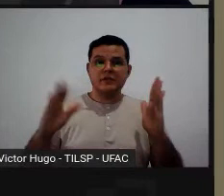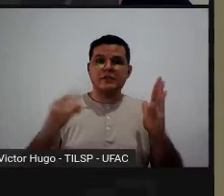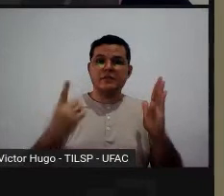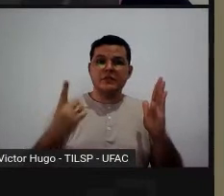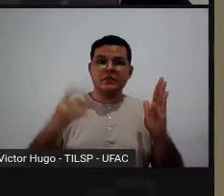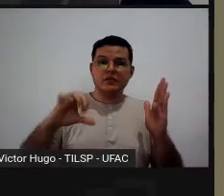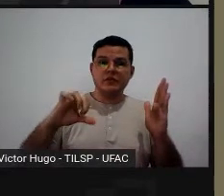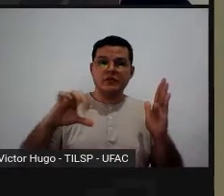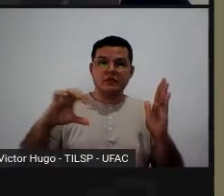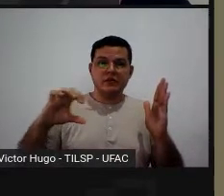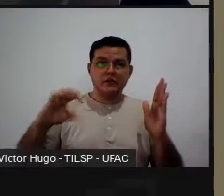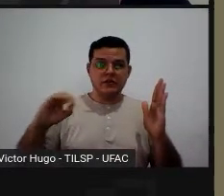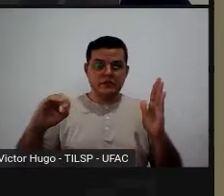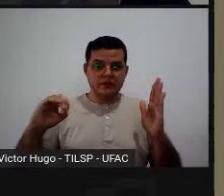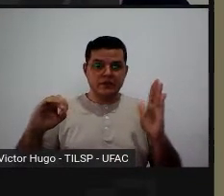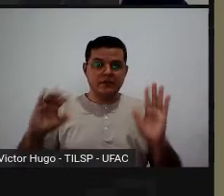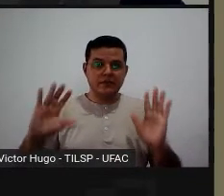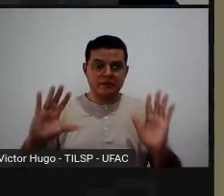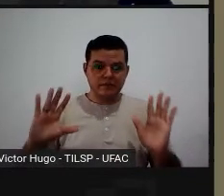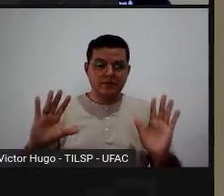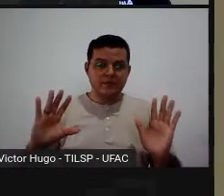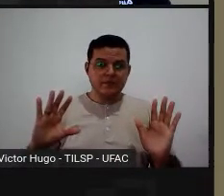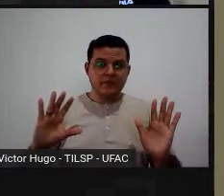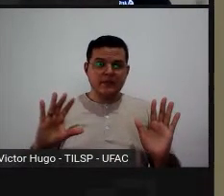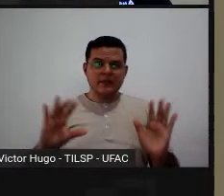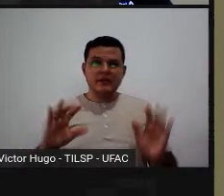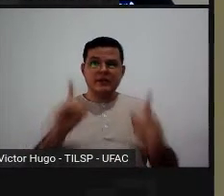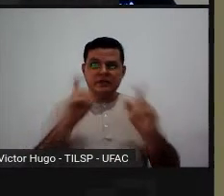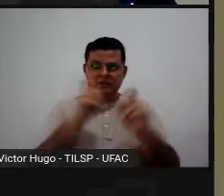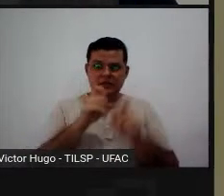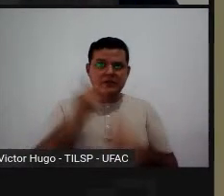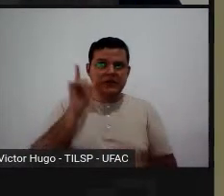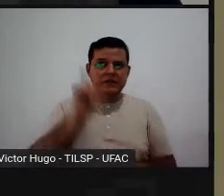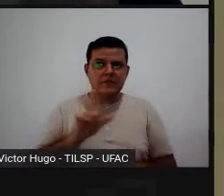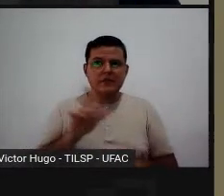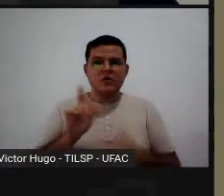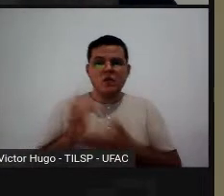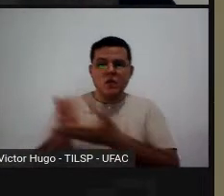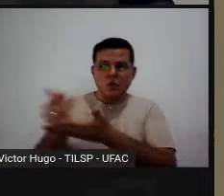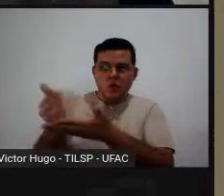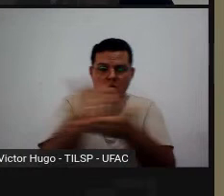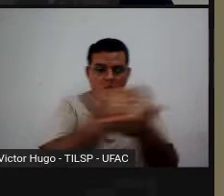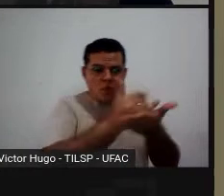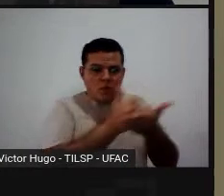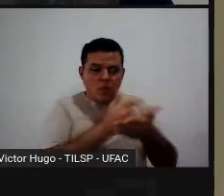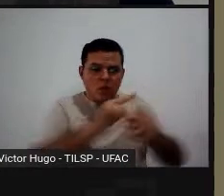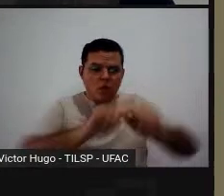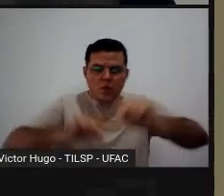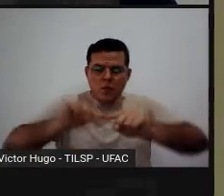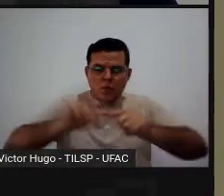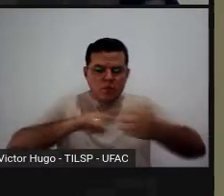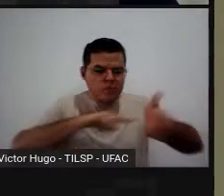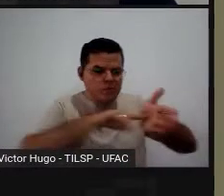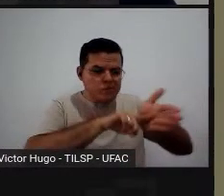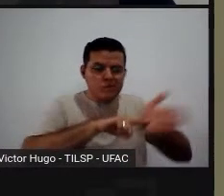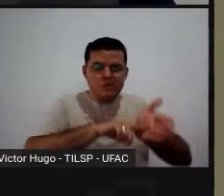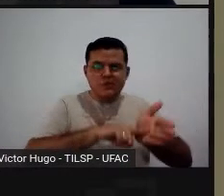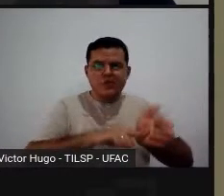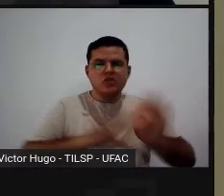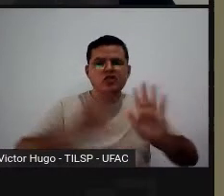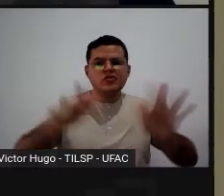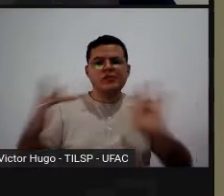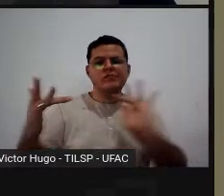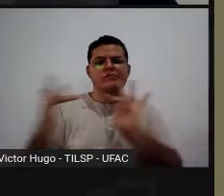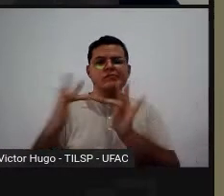difícil para coletar material da década de 90. mesmo entrando em contato com alguns ex-professores, com alguns